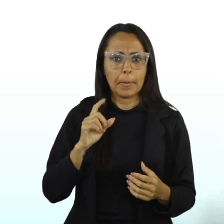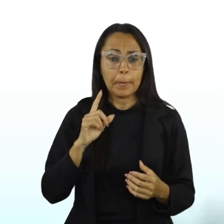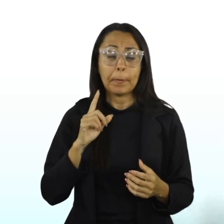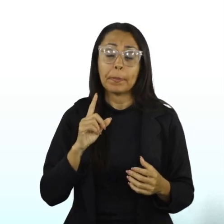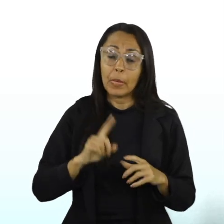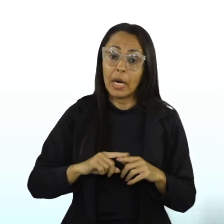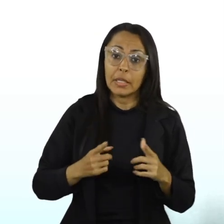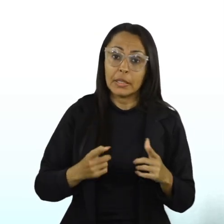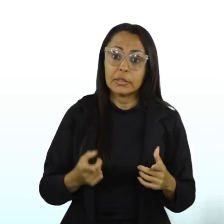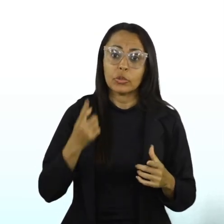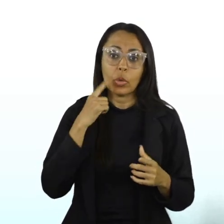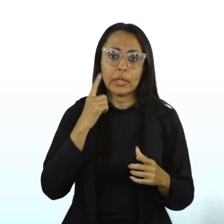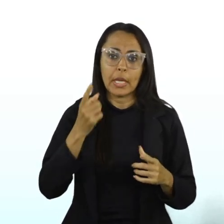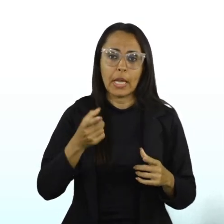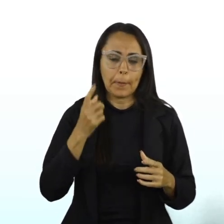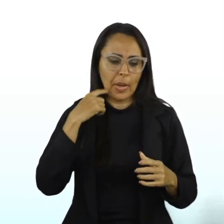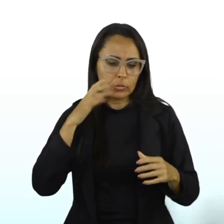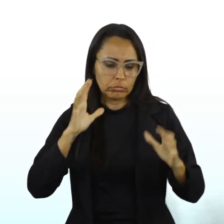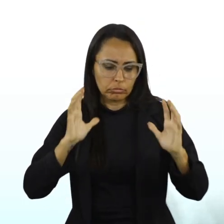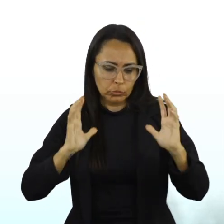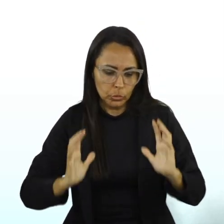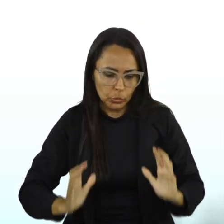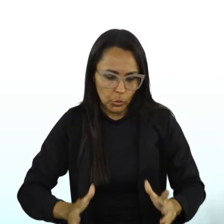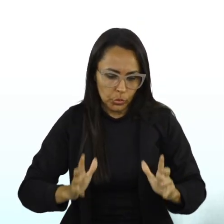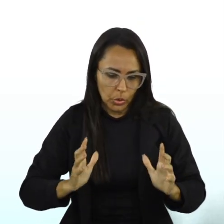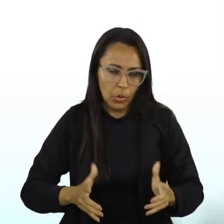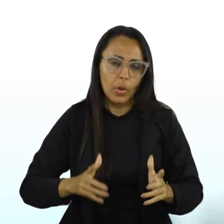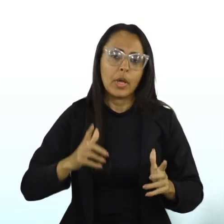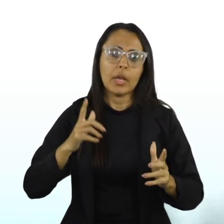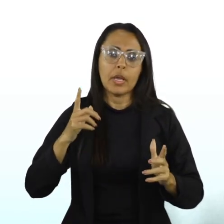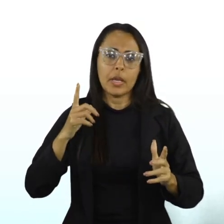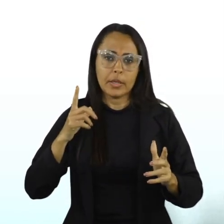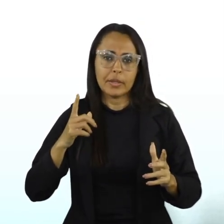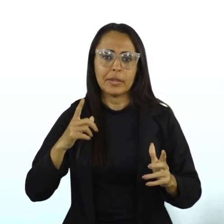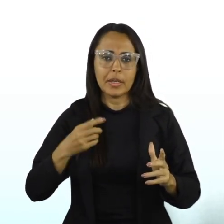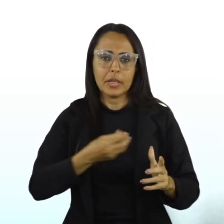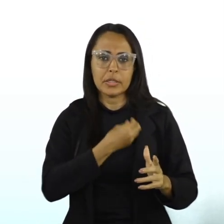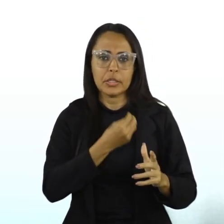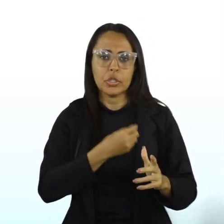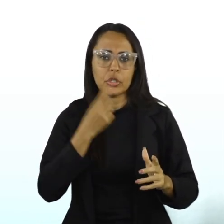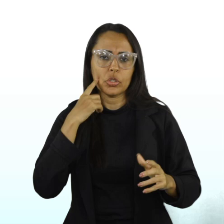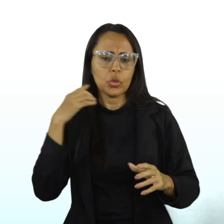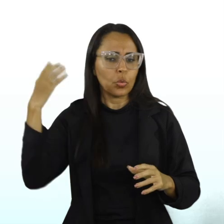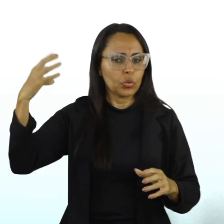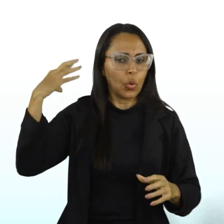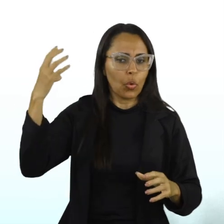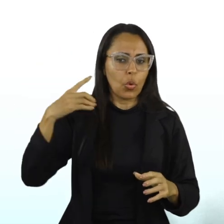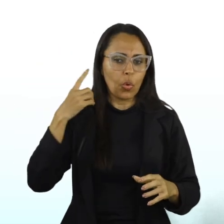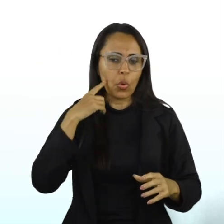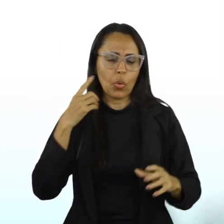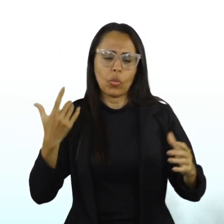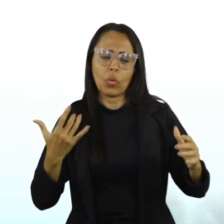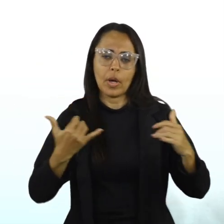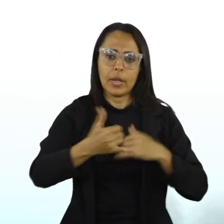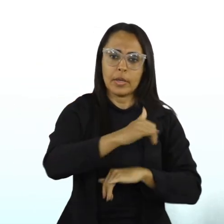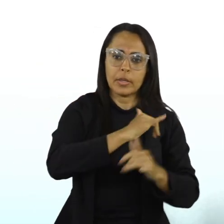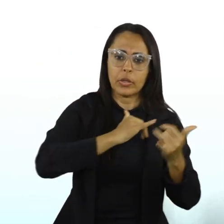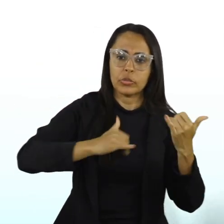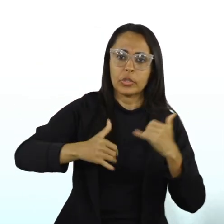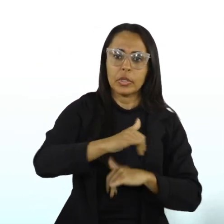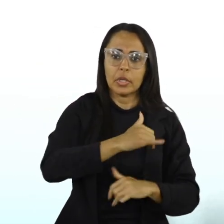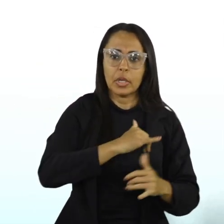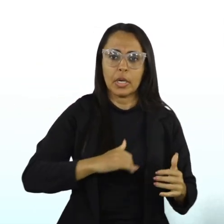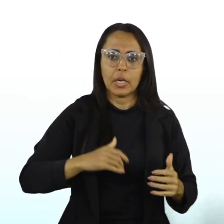isso não. Pois é, porque na hora que ela bate no chão, existe uma deformação, existe o som, a energia elástica que vai sendo transformada